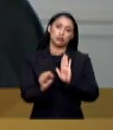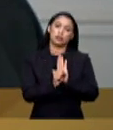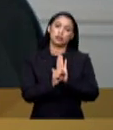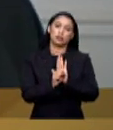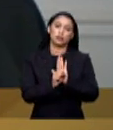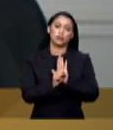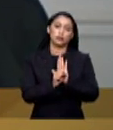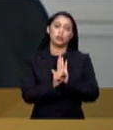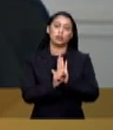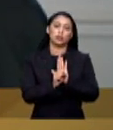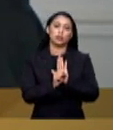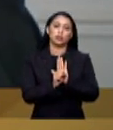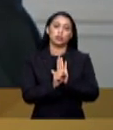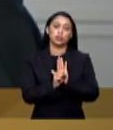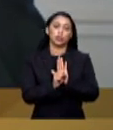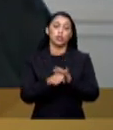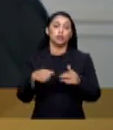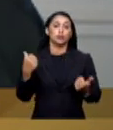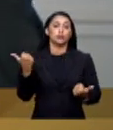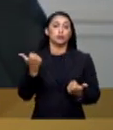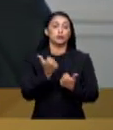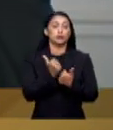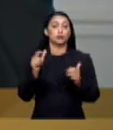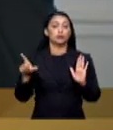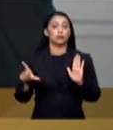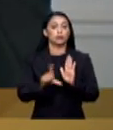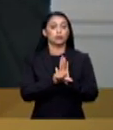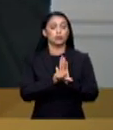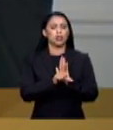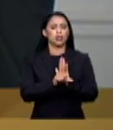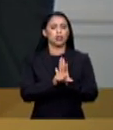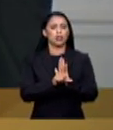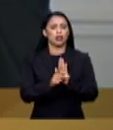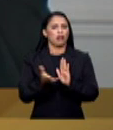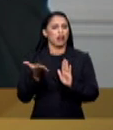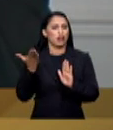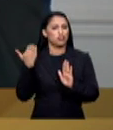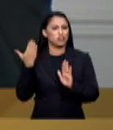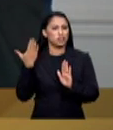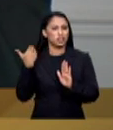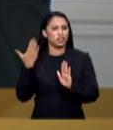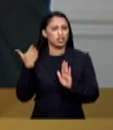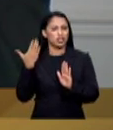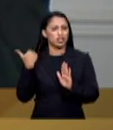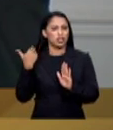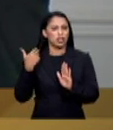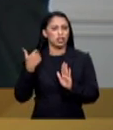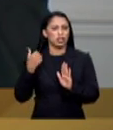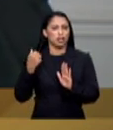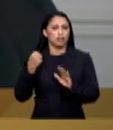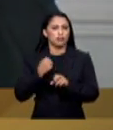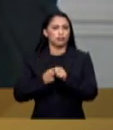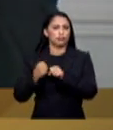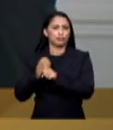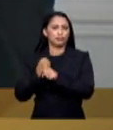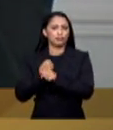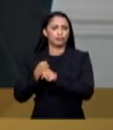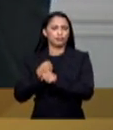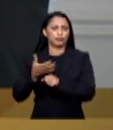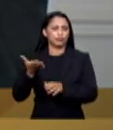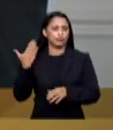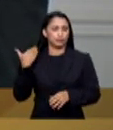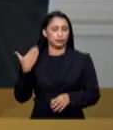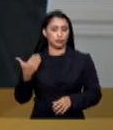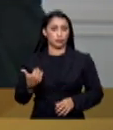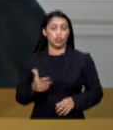segurança, substituindo uma lei antiga, uma lei já de várias décadas, e a